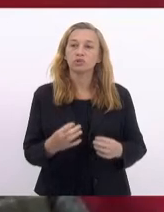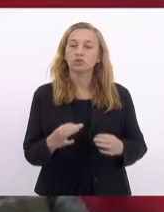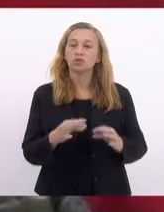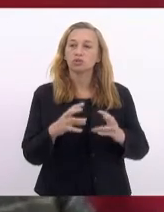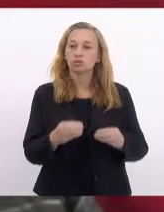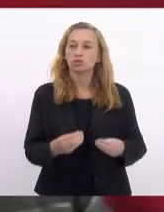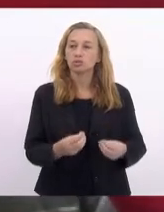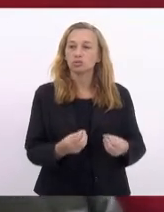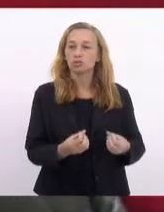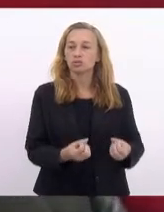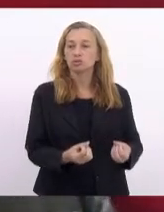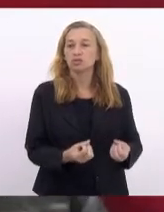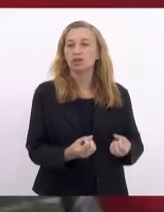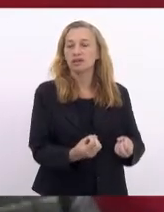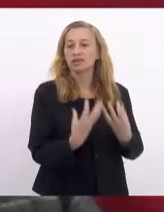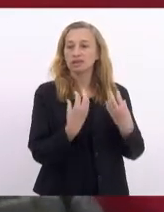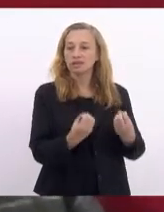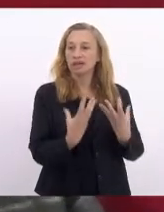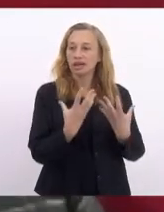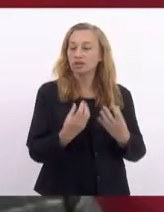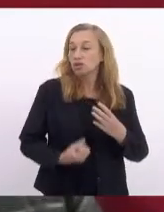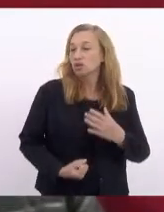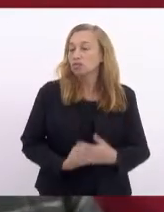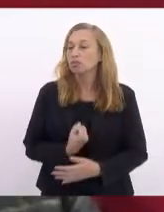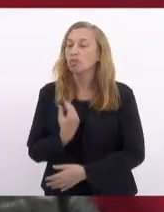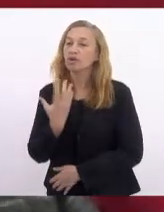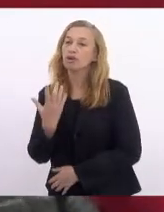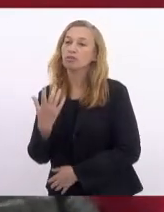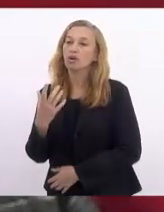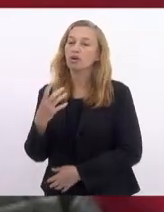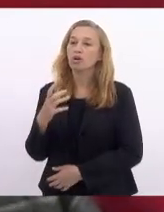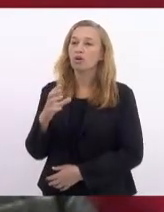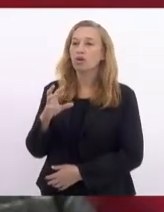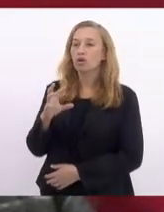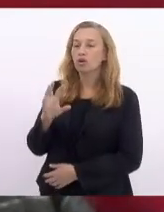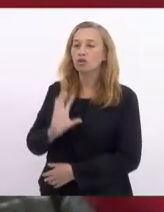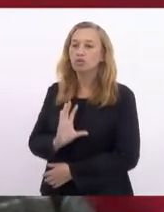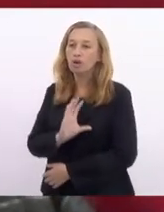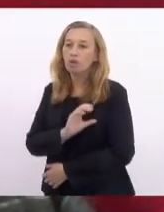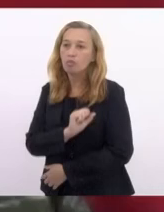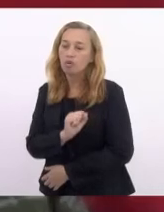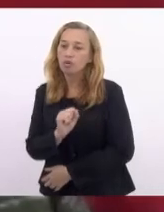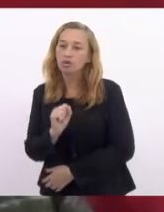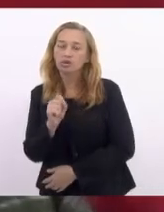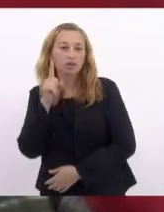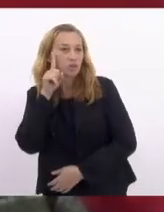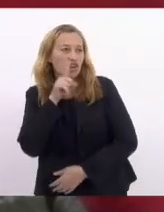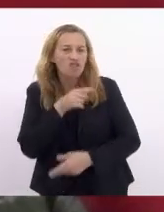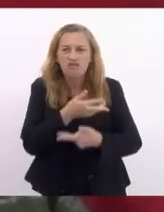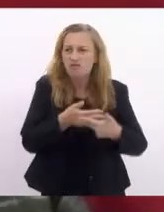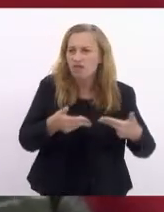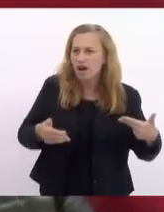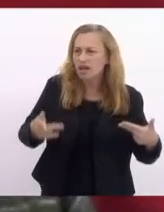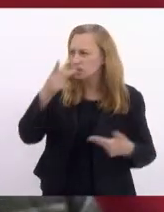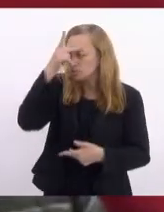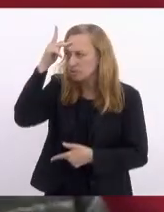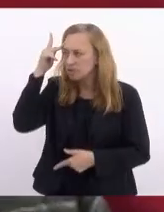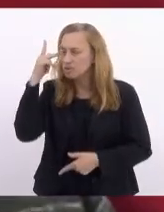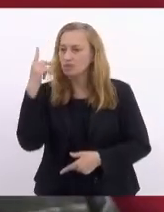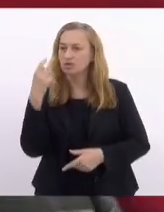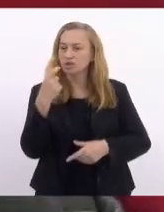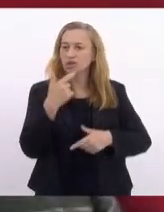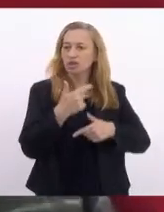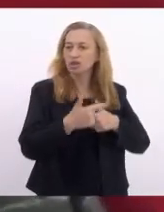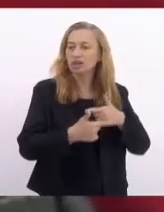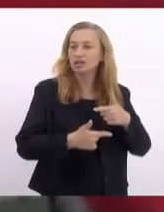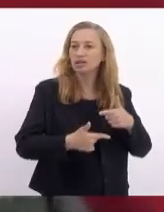no romance A Moreninha, né, mas que ali ainda tem hoje muitas pessoas que trabalham